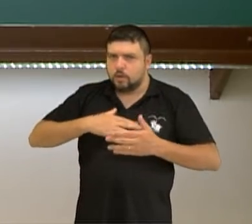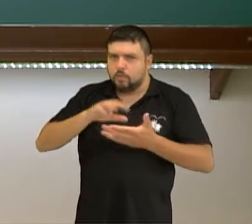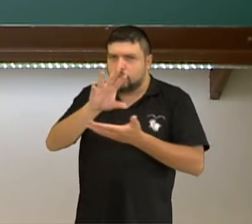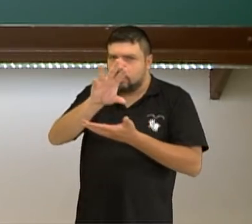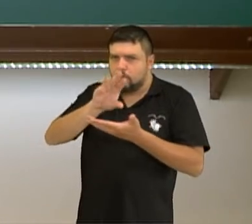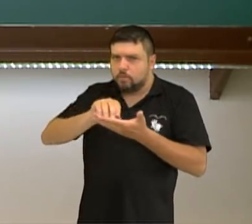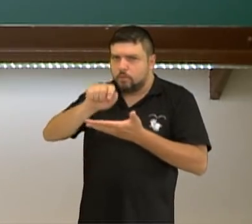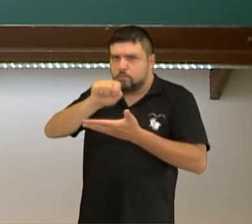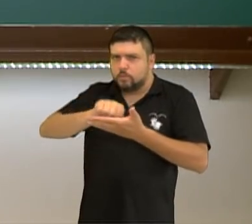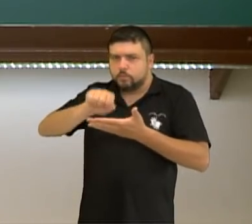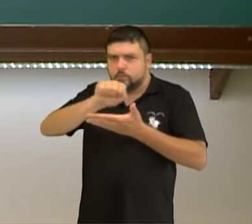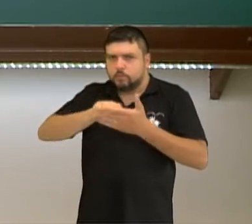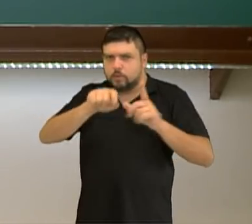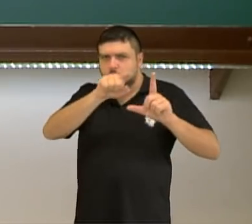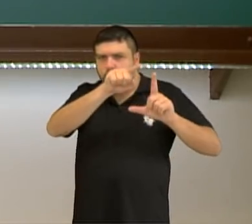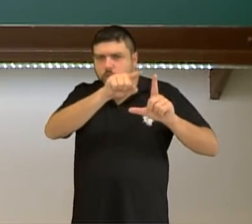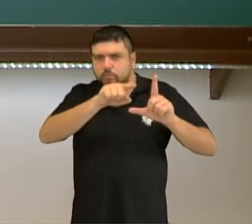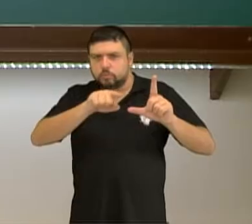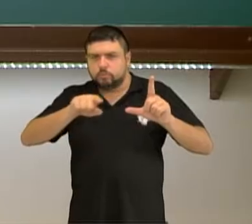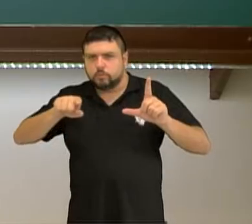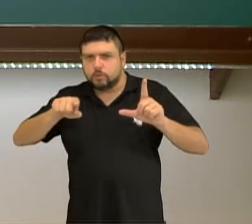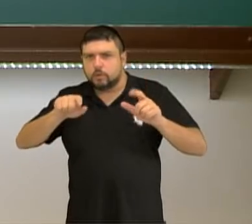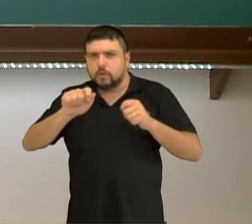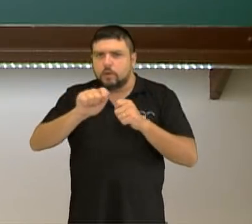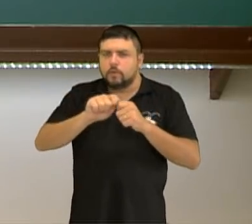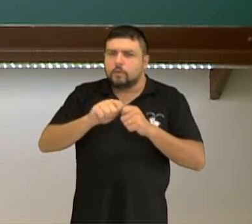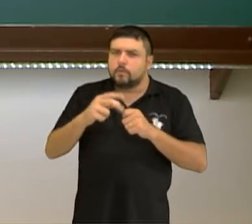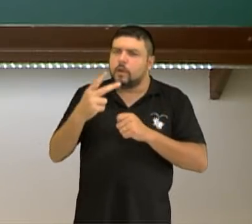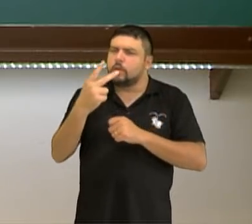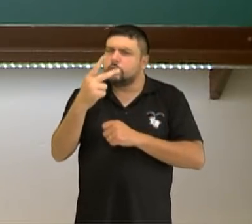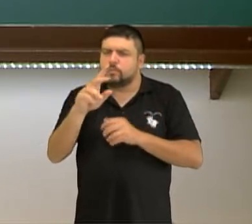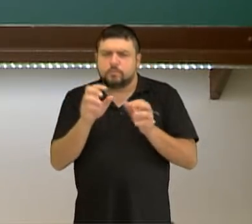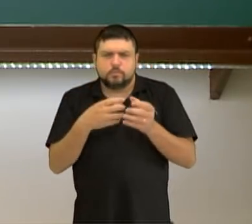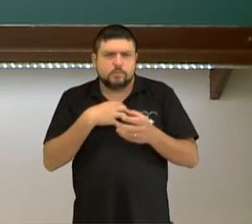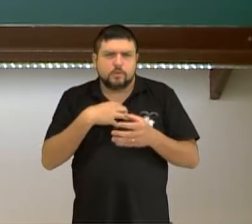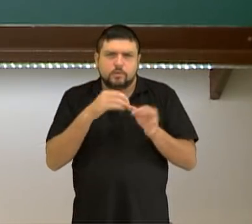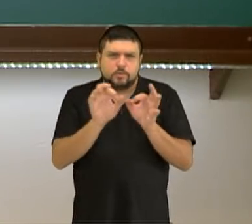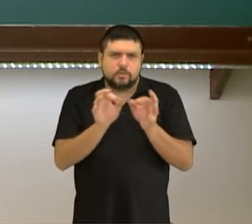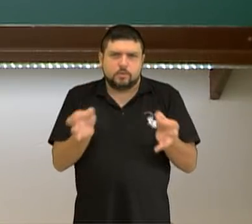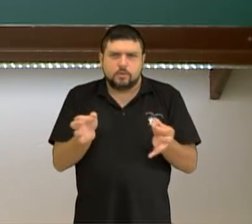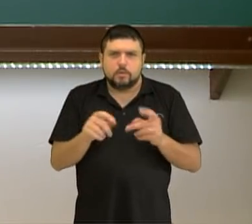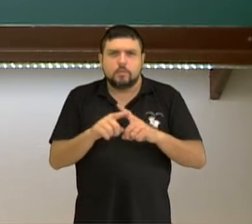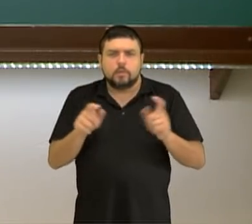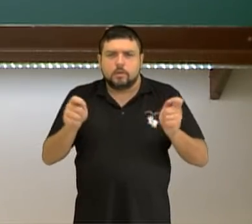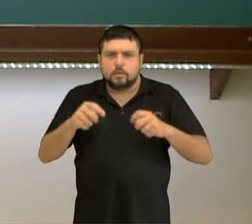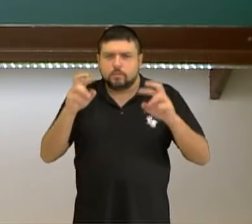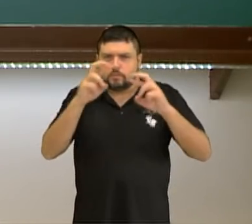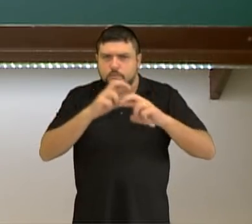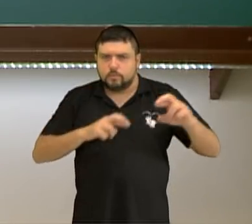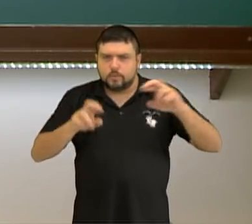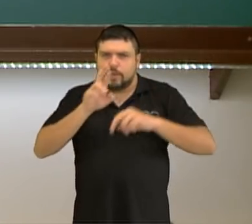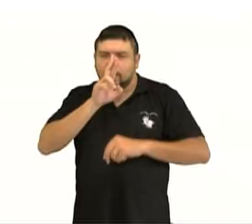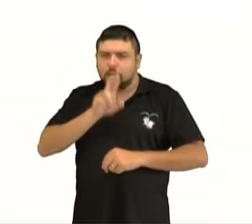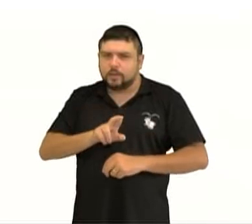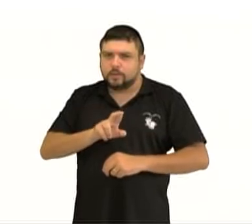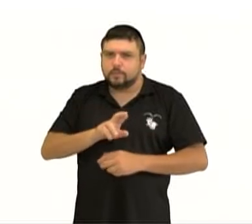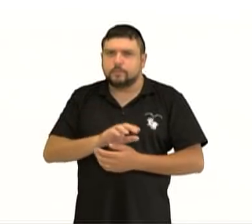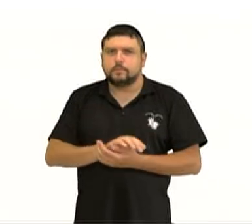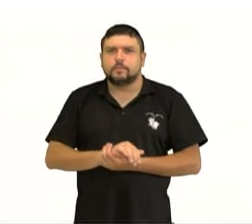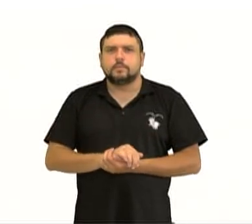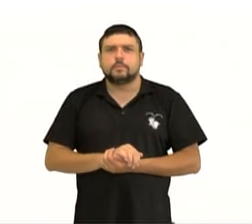enunciado e do gráfico. O gráfico faz aí, de um jeitinho simples, mas que você consiga analisar e responder esse exercício.